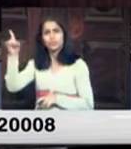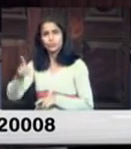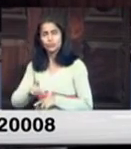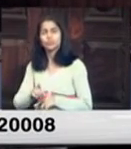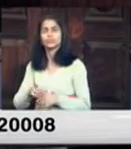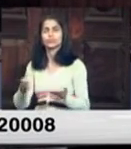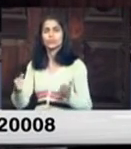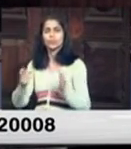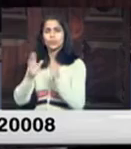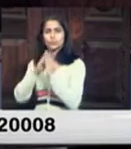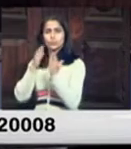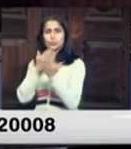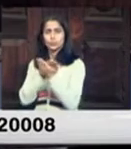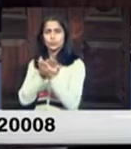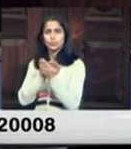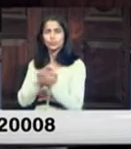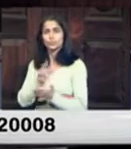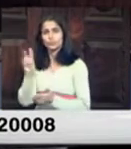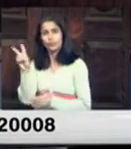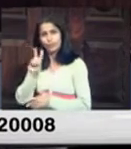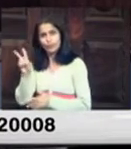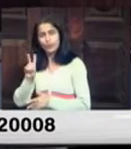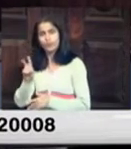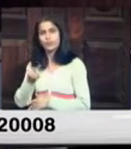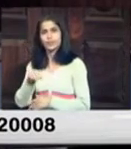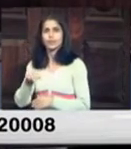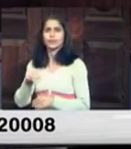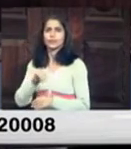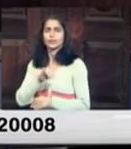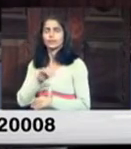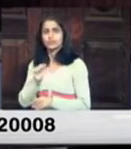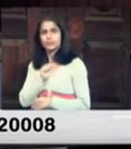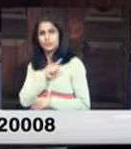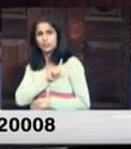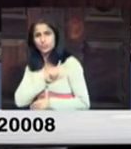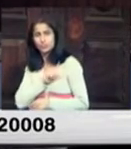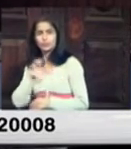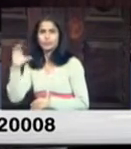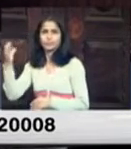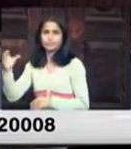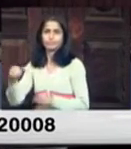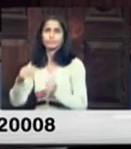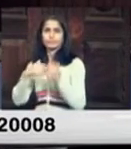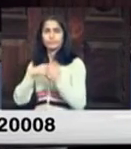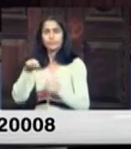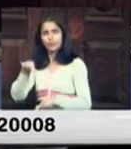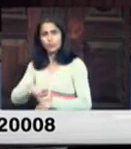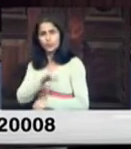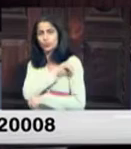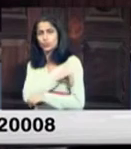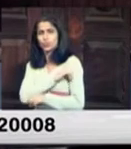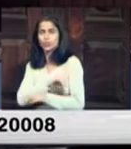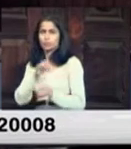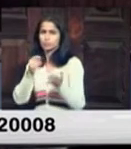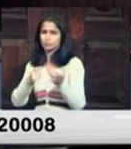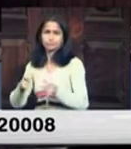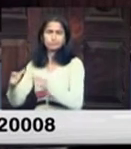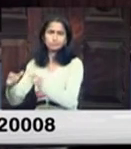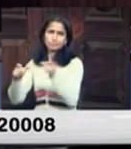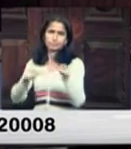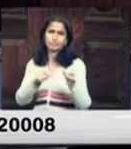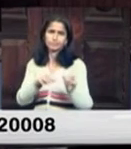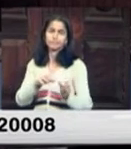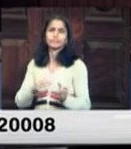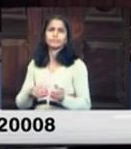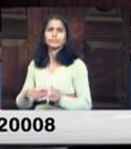Japeri, de Valença, de São Gonçalo, de Niterói, de Petrópolis, do Rio de Janeiro,